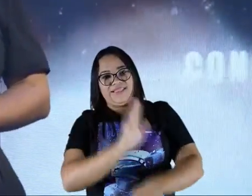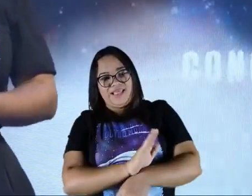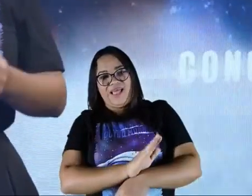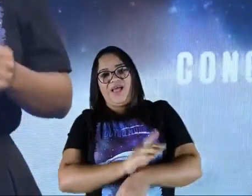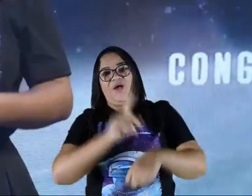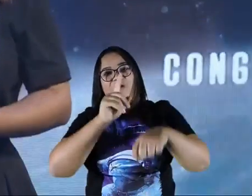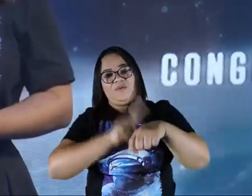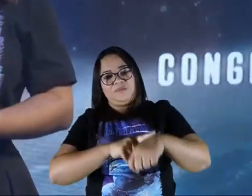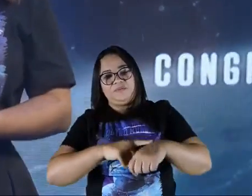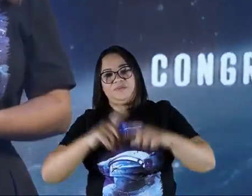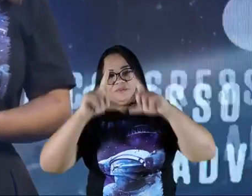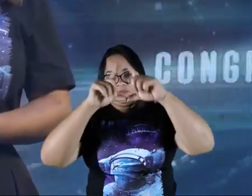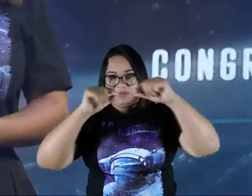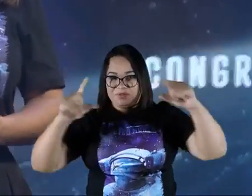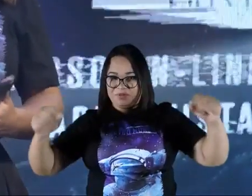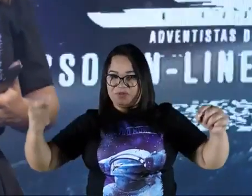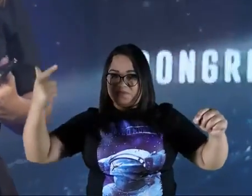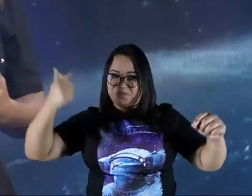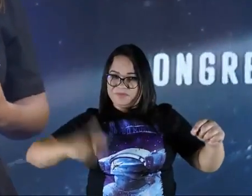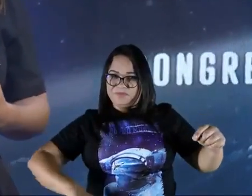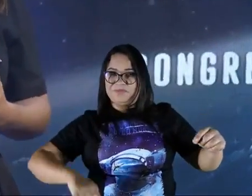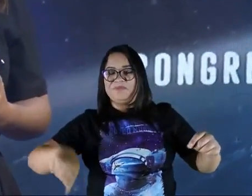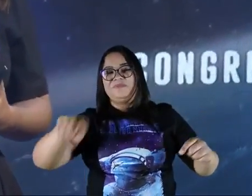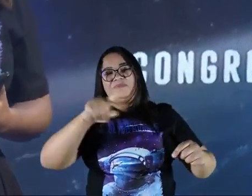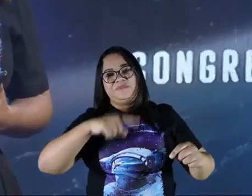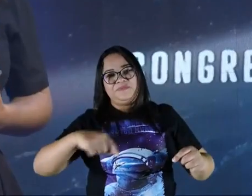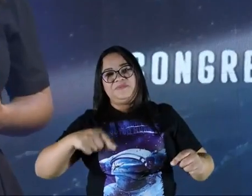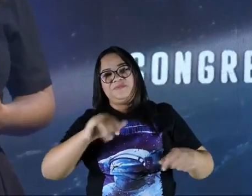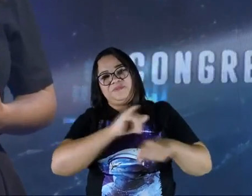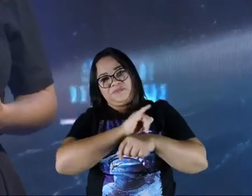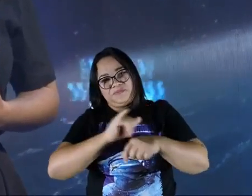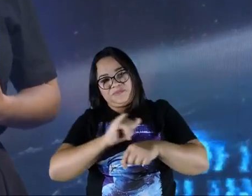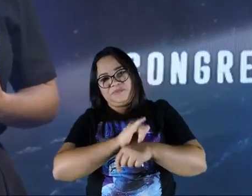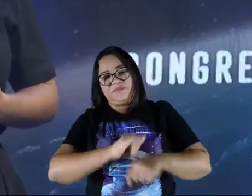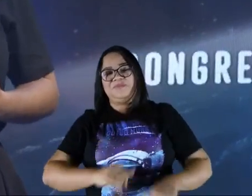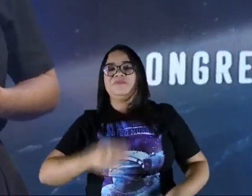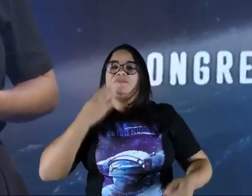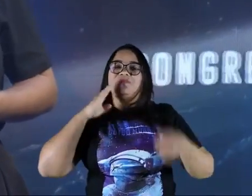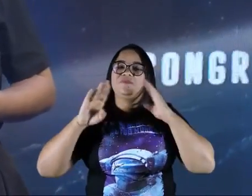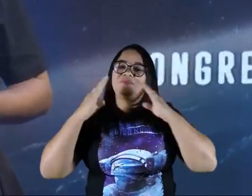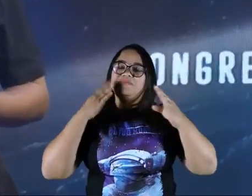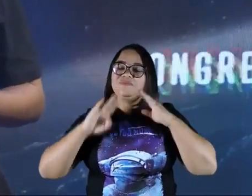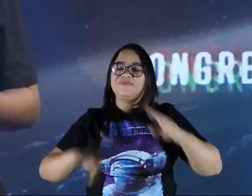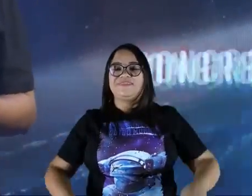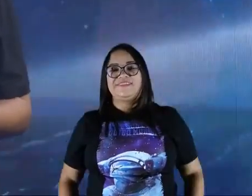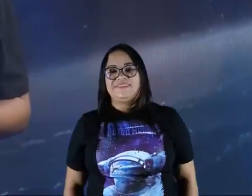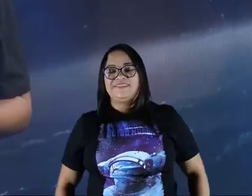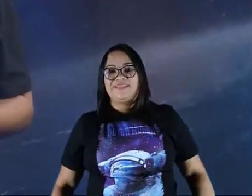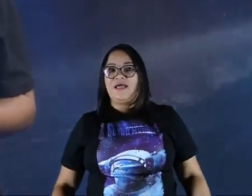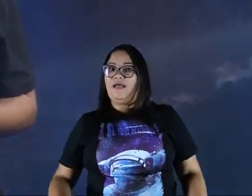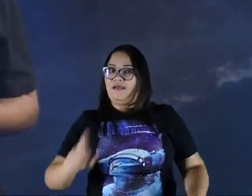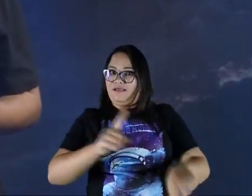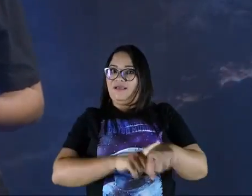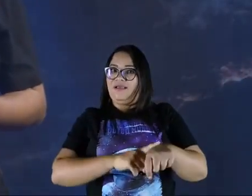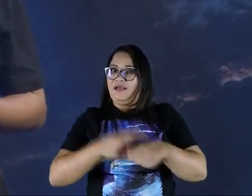de Brasília, a gente retorna com você nesses mesmos canais, YouTube e Facebook. E